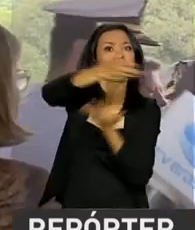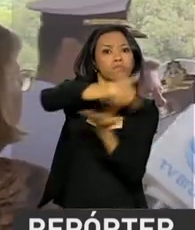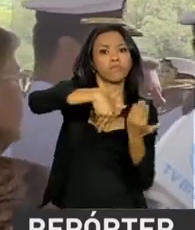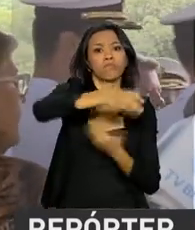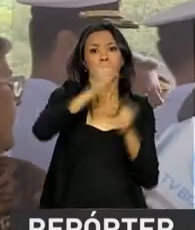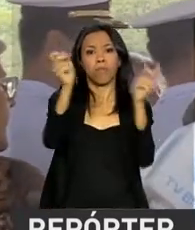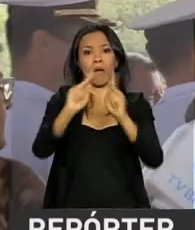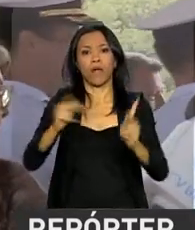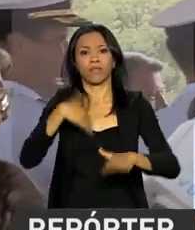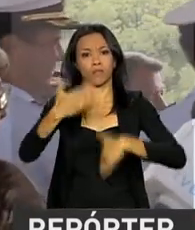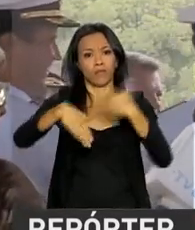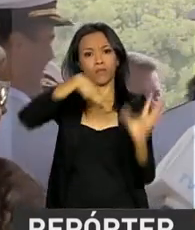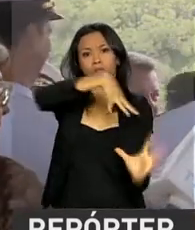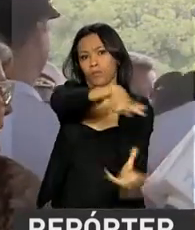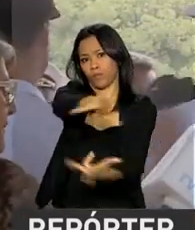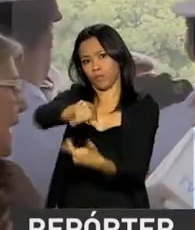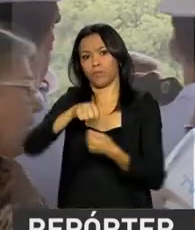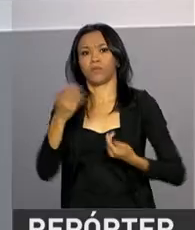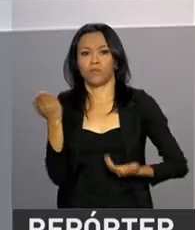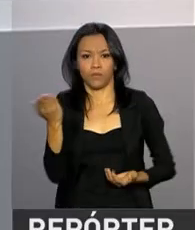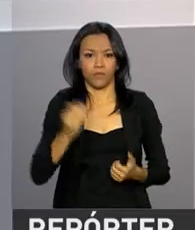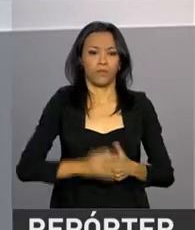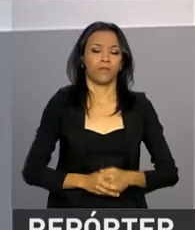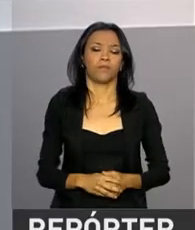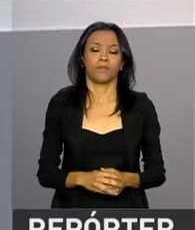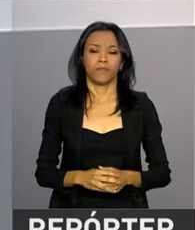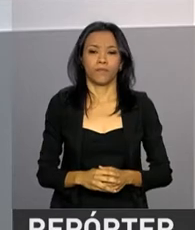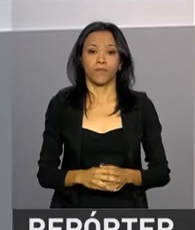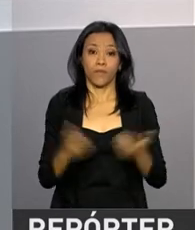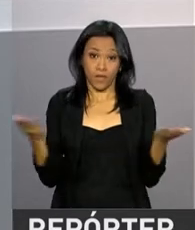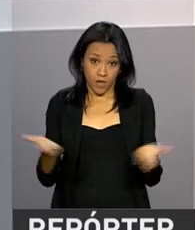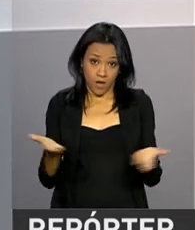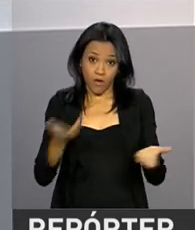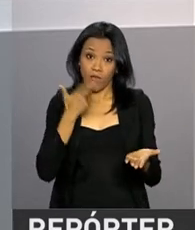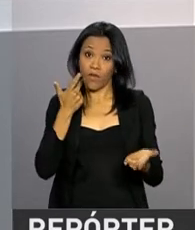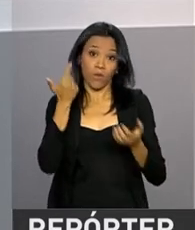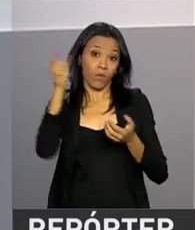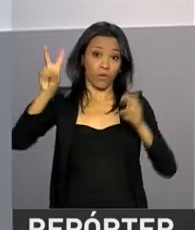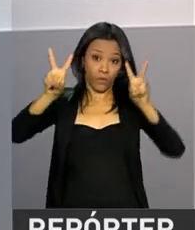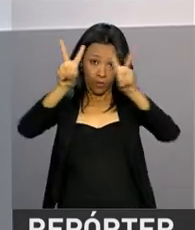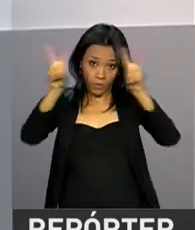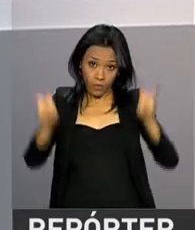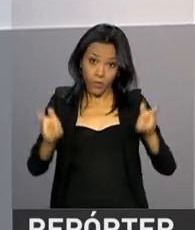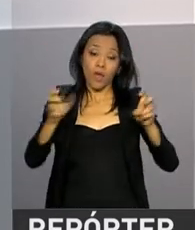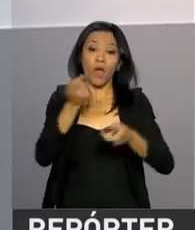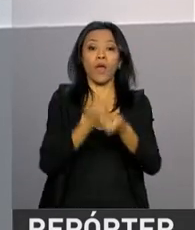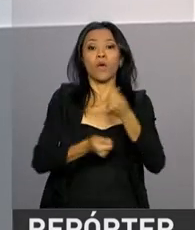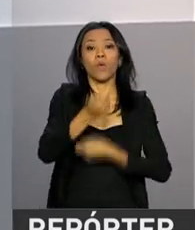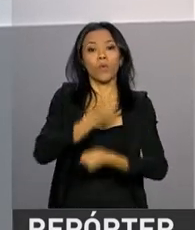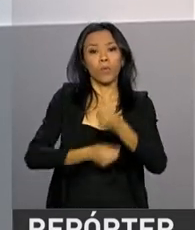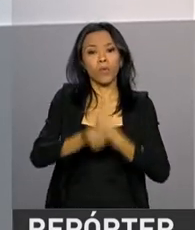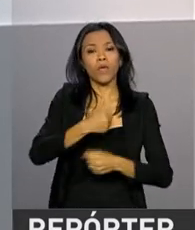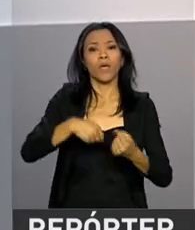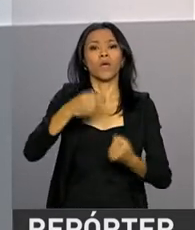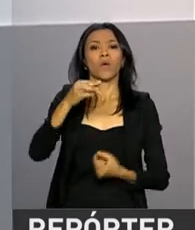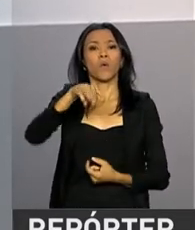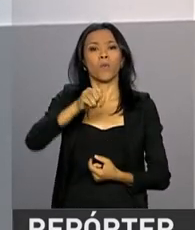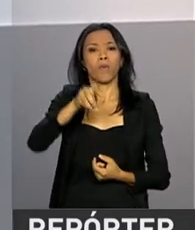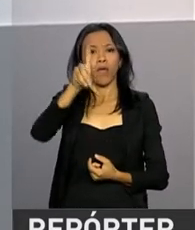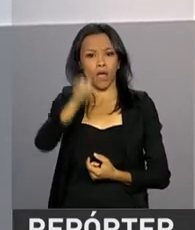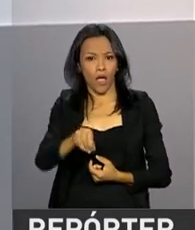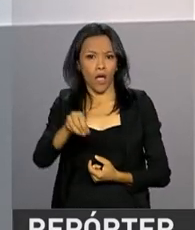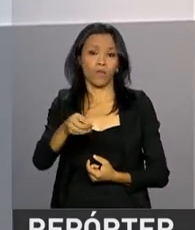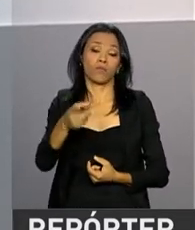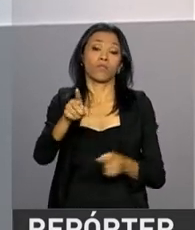desenvolvimento que nós temos no mundo e agora falando em economia os analistas do mercado financeiro consultados